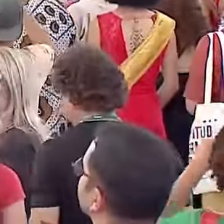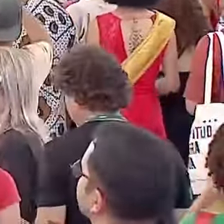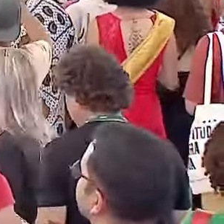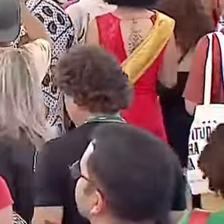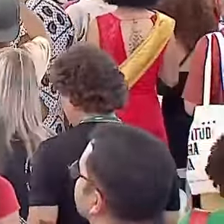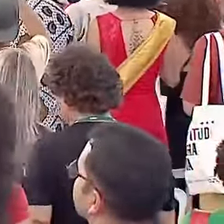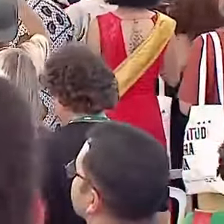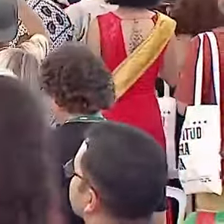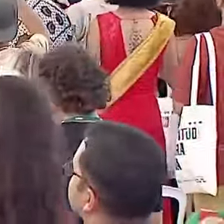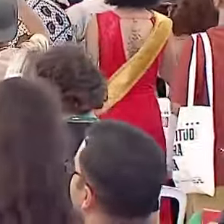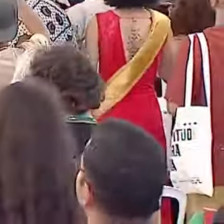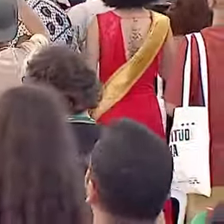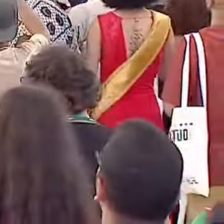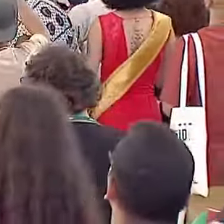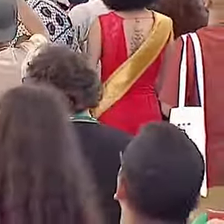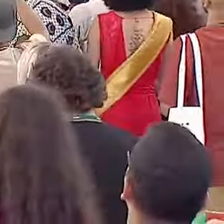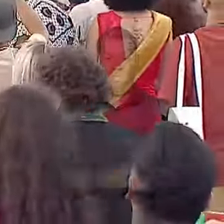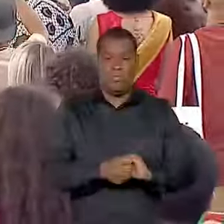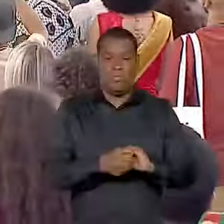longas margens